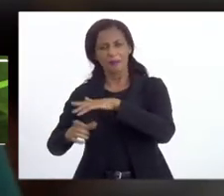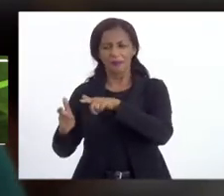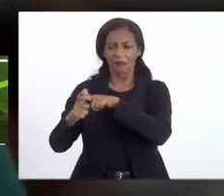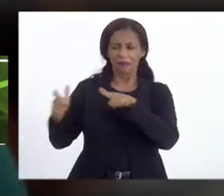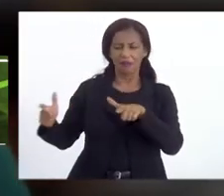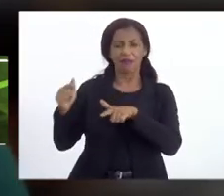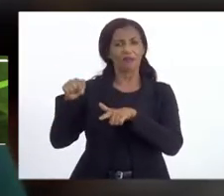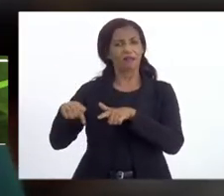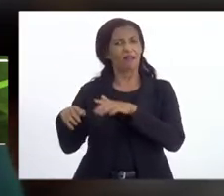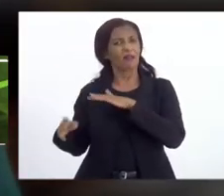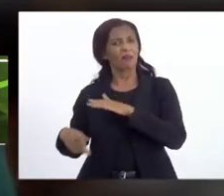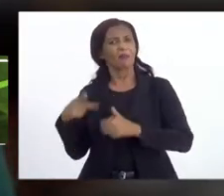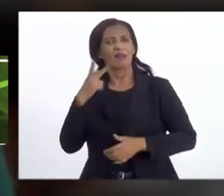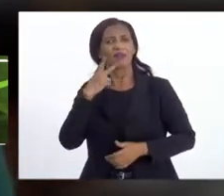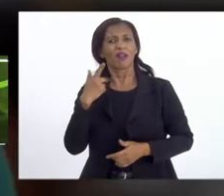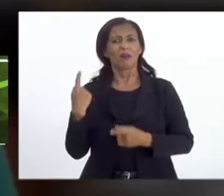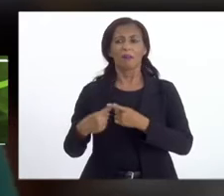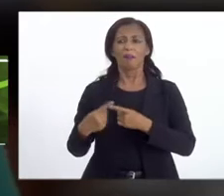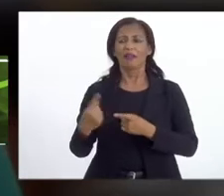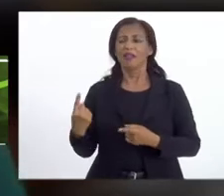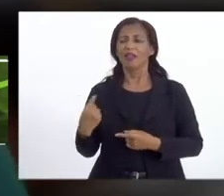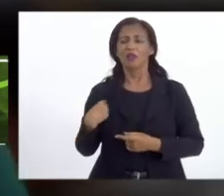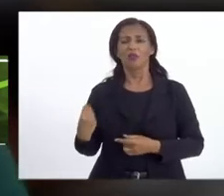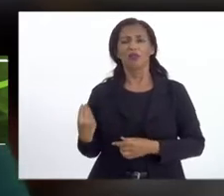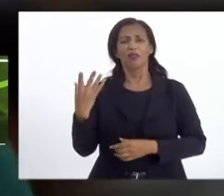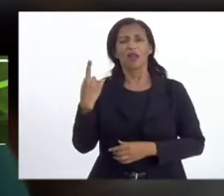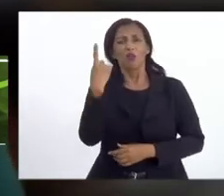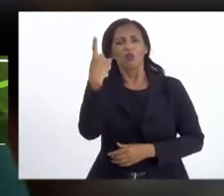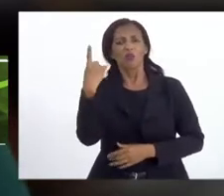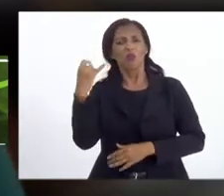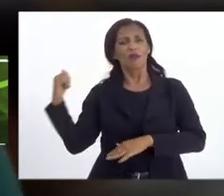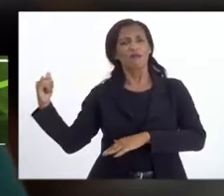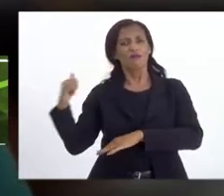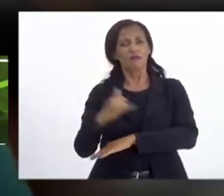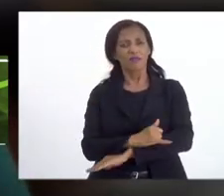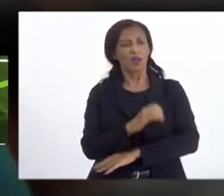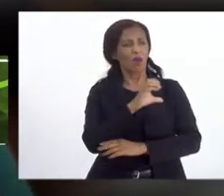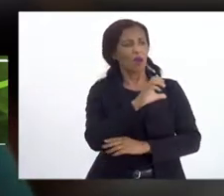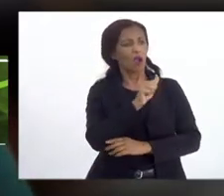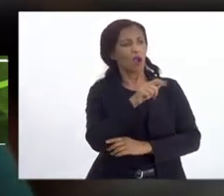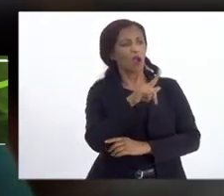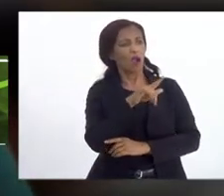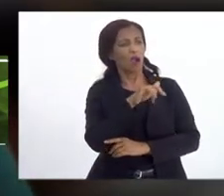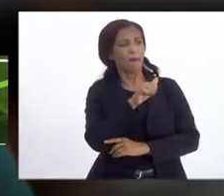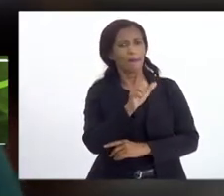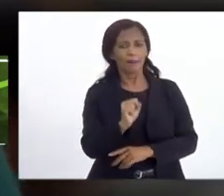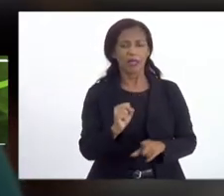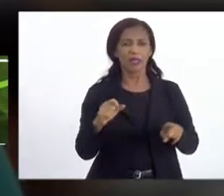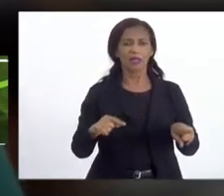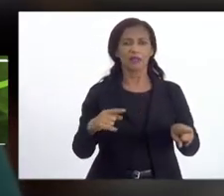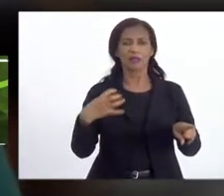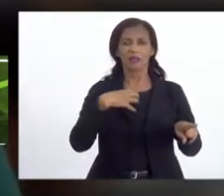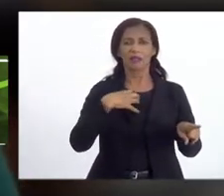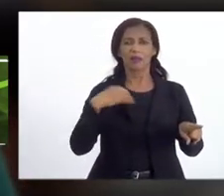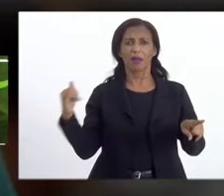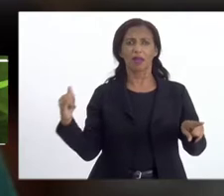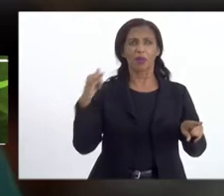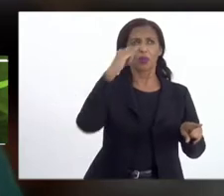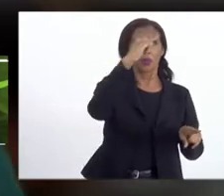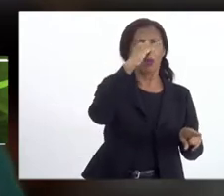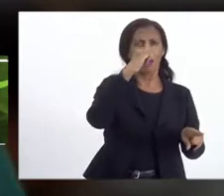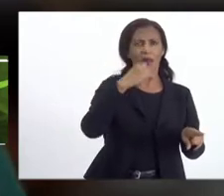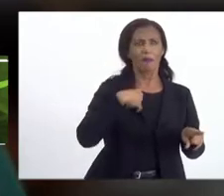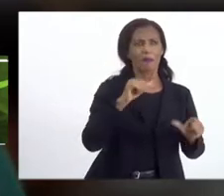falaram, olha, por que que eu vou deslocar um avião fazendo o meu voo Campinas, Porto Seguro, para fazer Campinas, Cabo